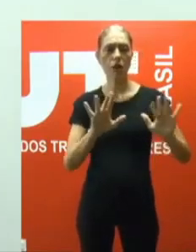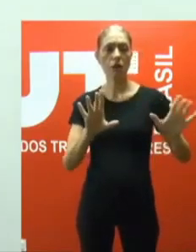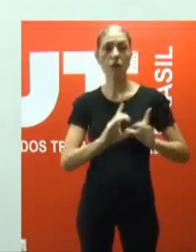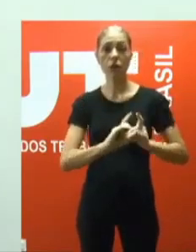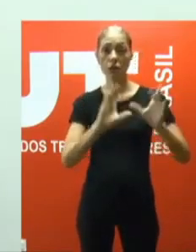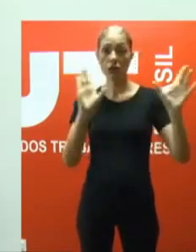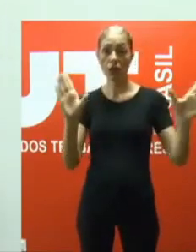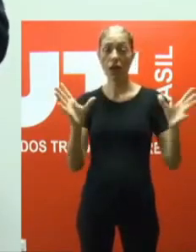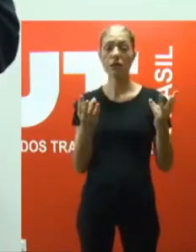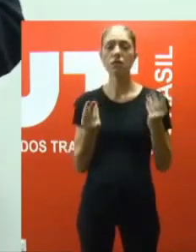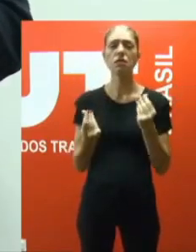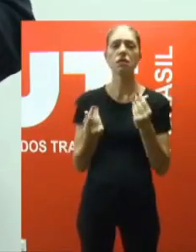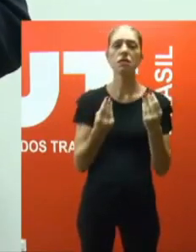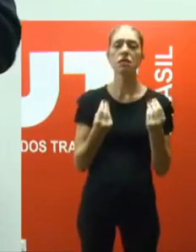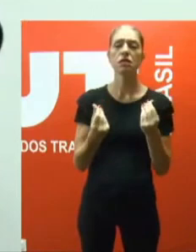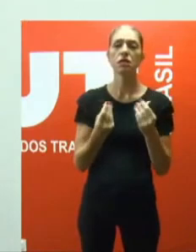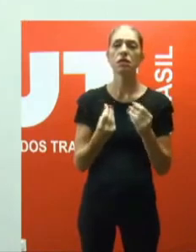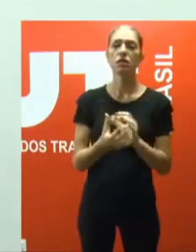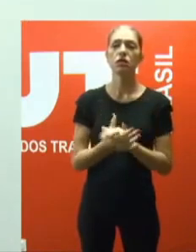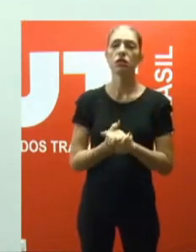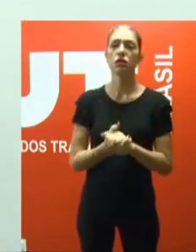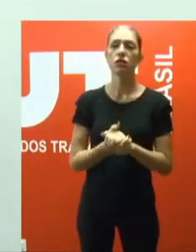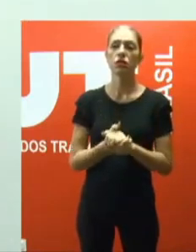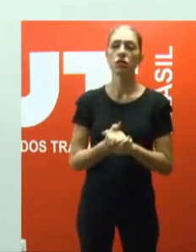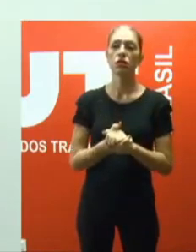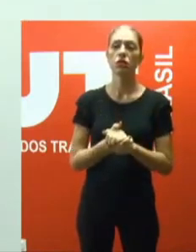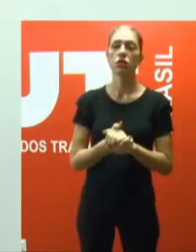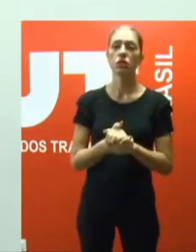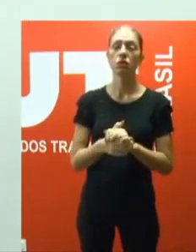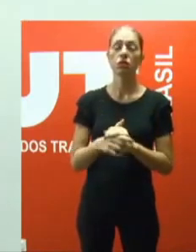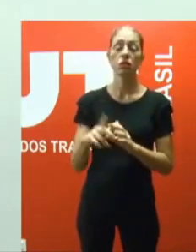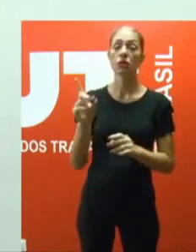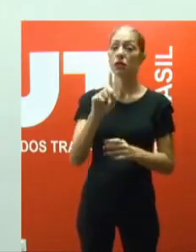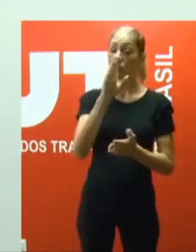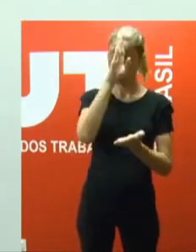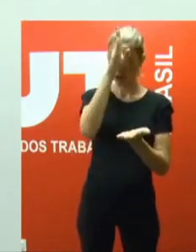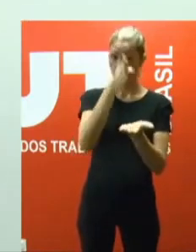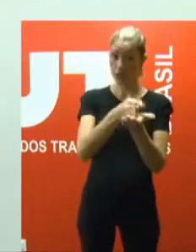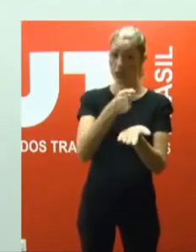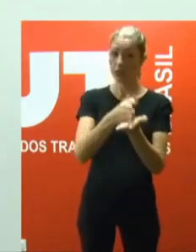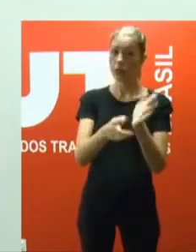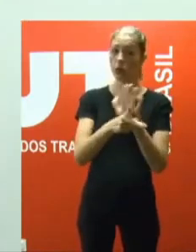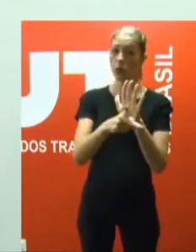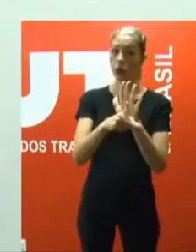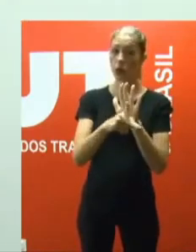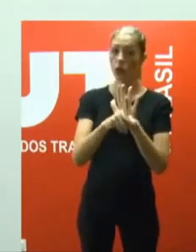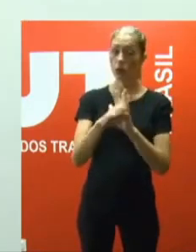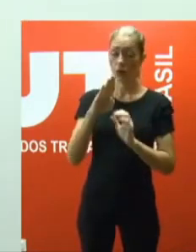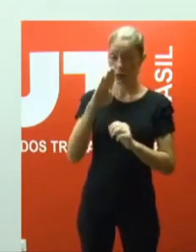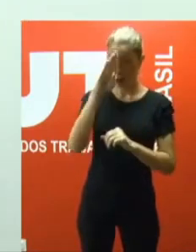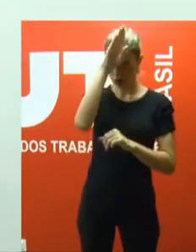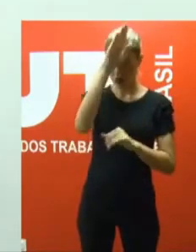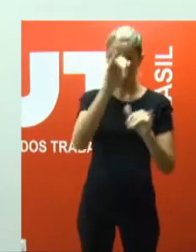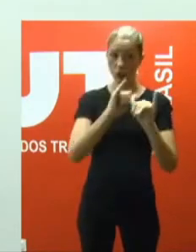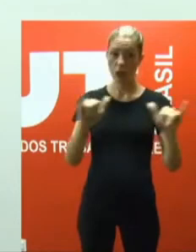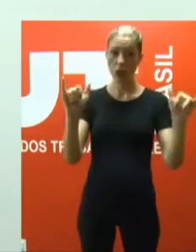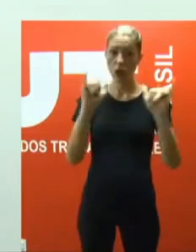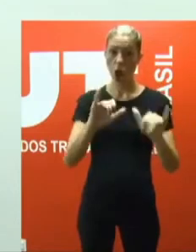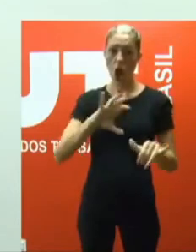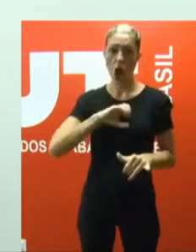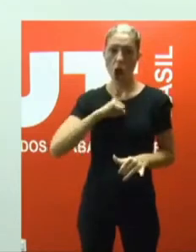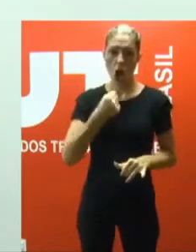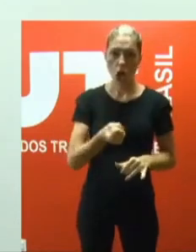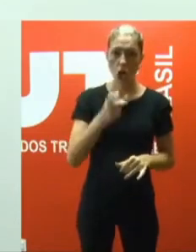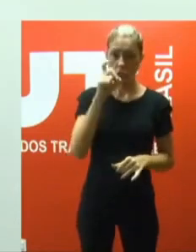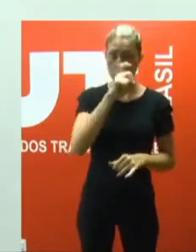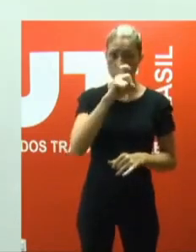mais sensível, não com um fascista como o Bolsonaro, sabe, que só sabe transmitir ódio,